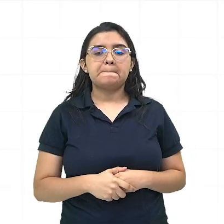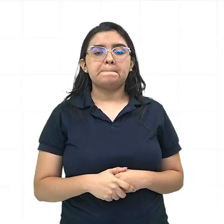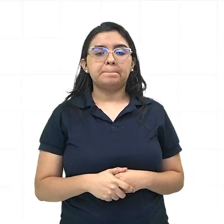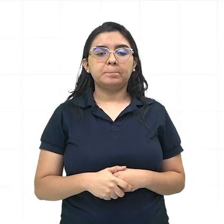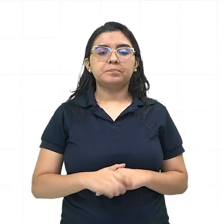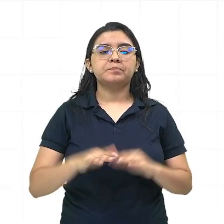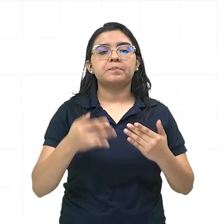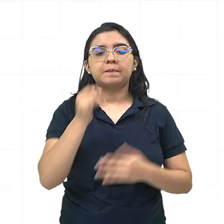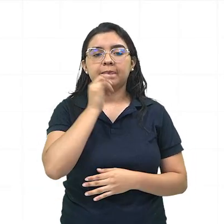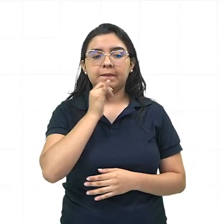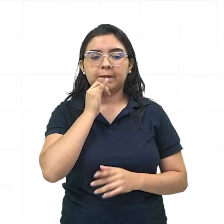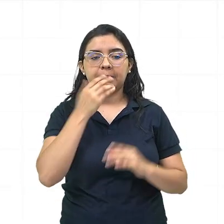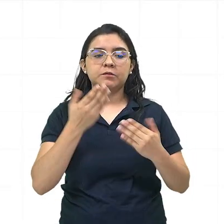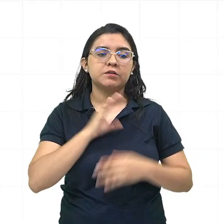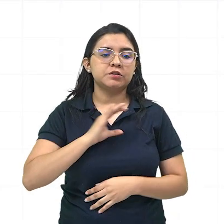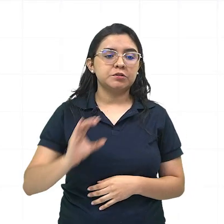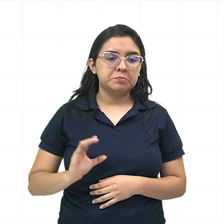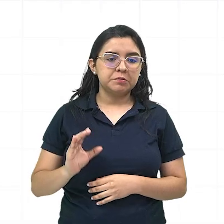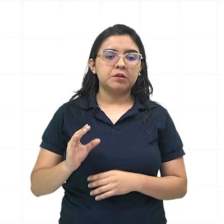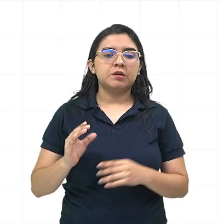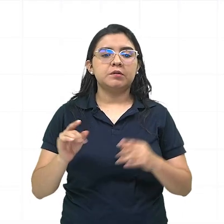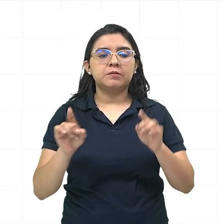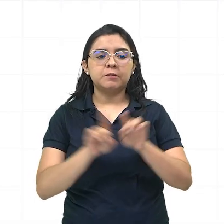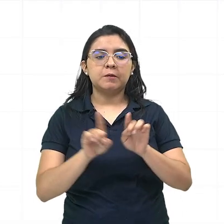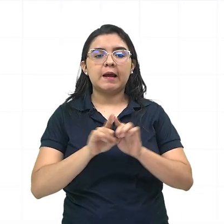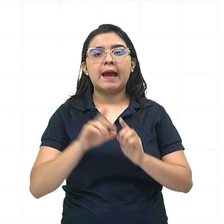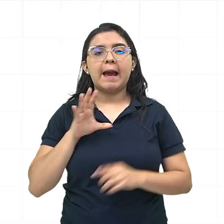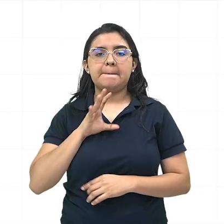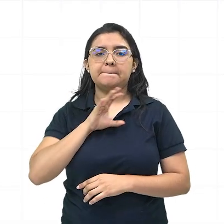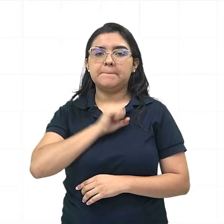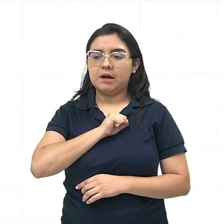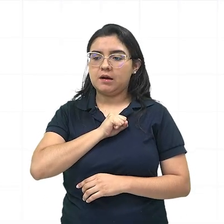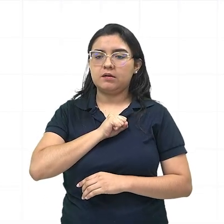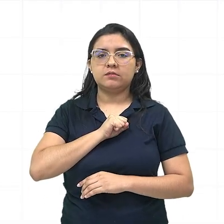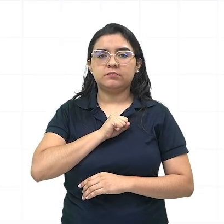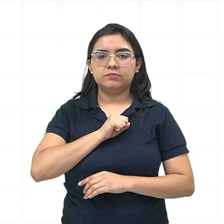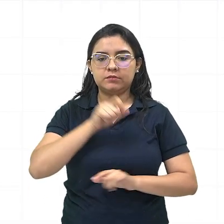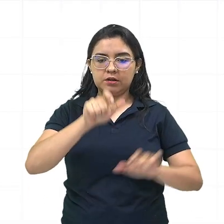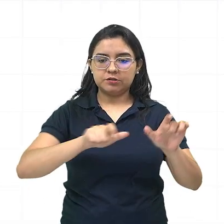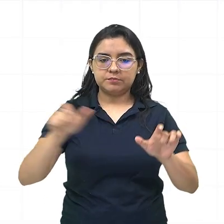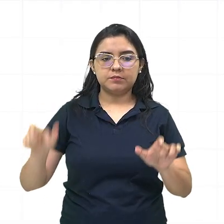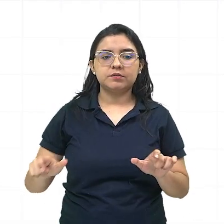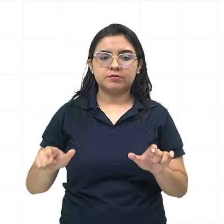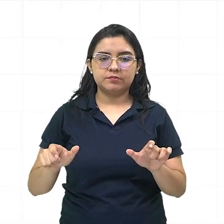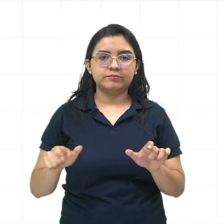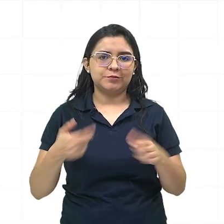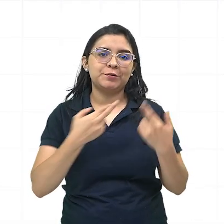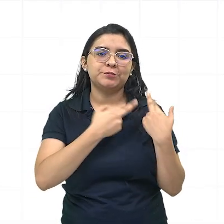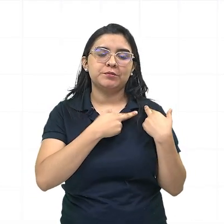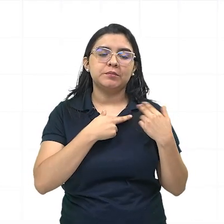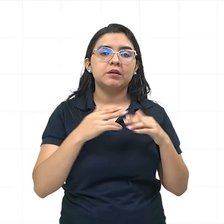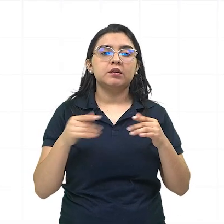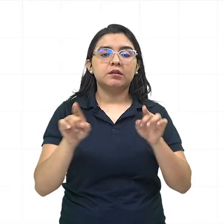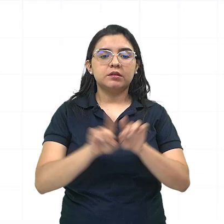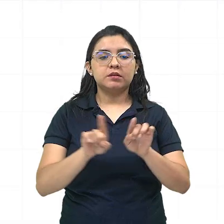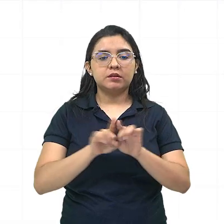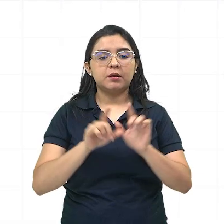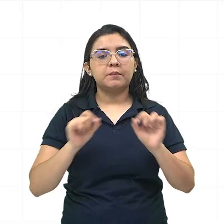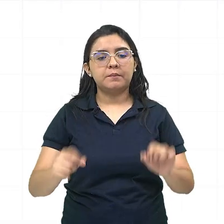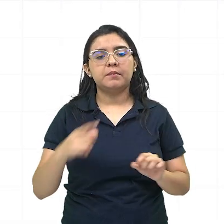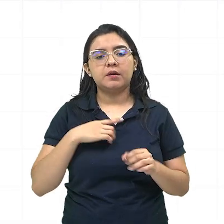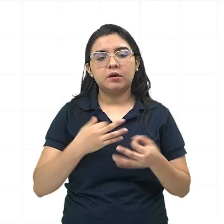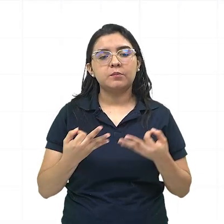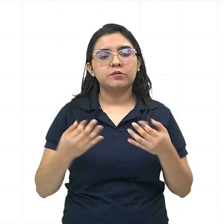em religiões como o cristianismo, por exemplo, amar ao próximo, aqui já vê um dever bem interessante, ou o